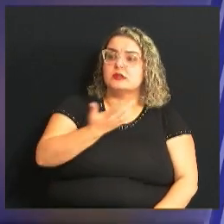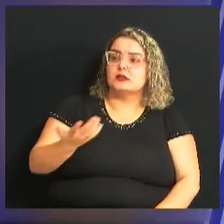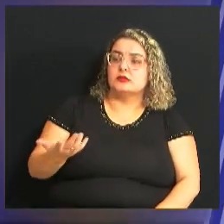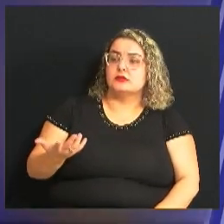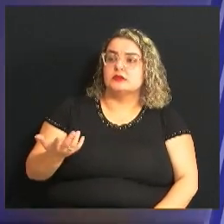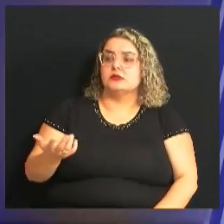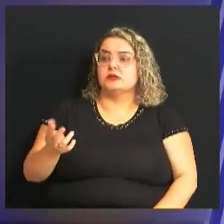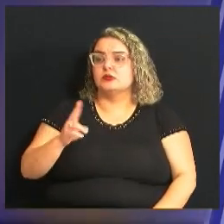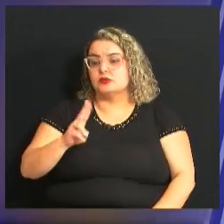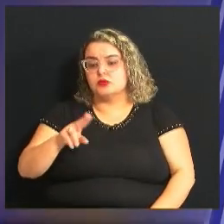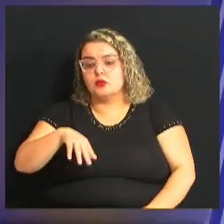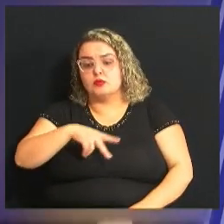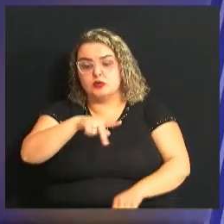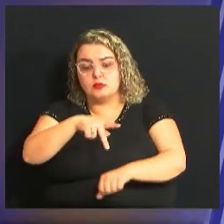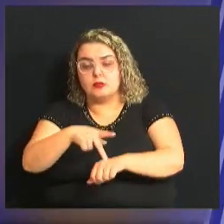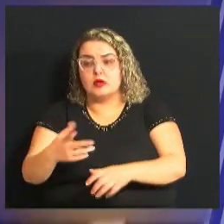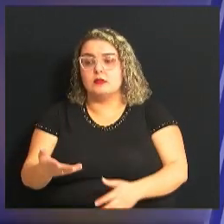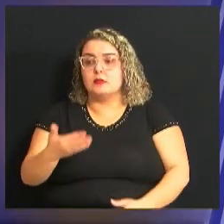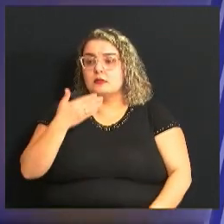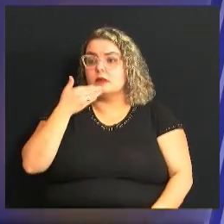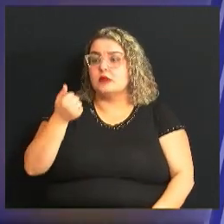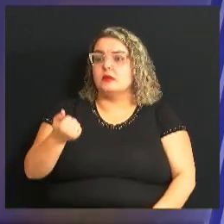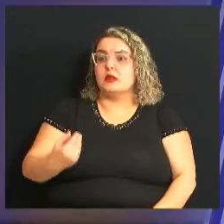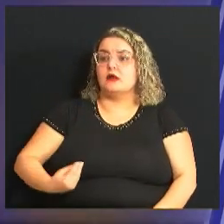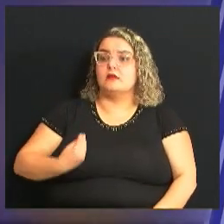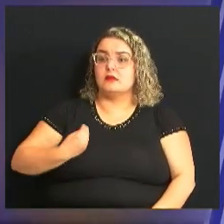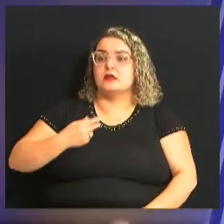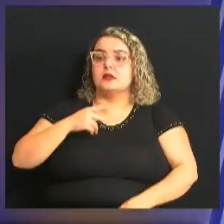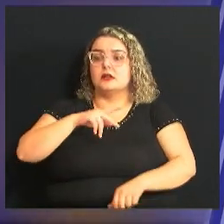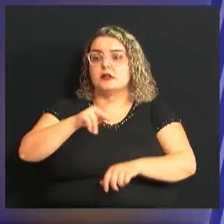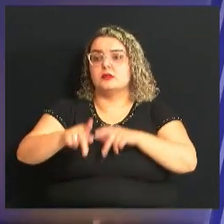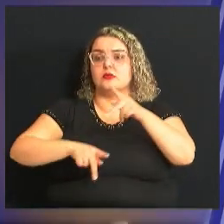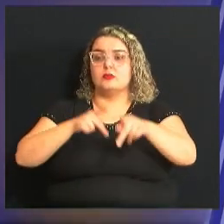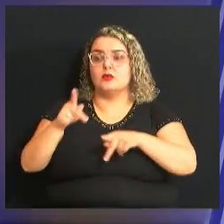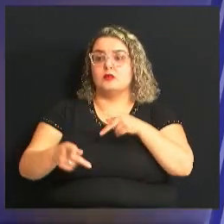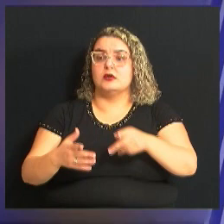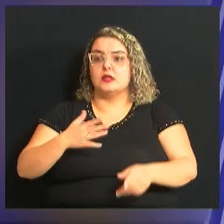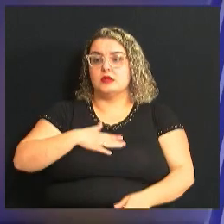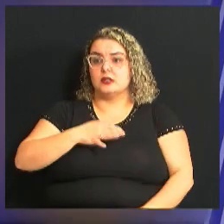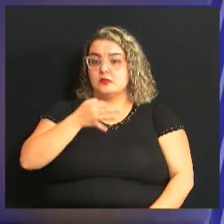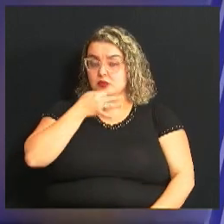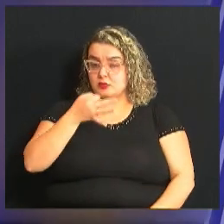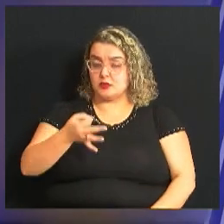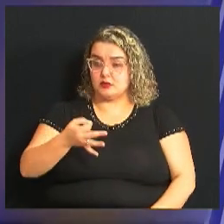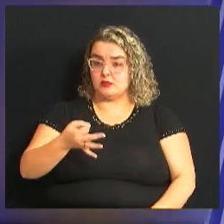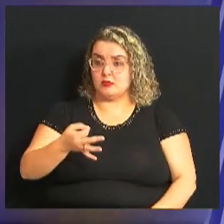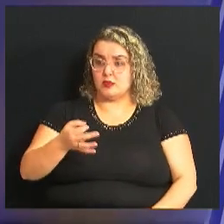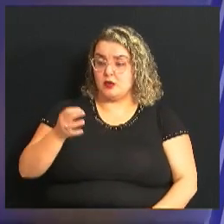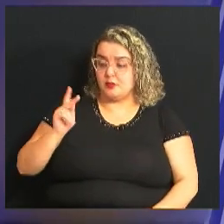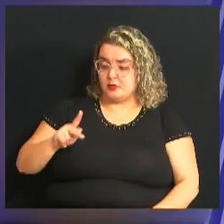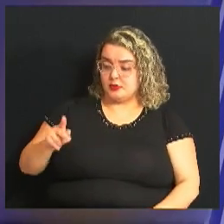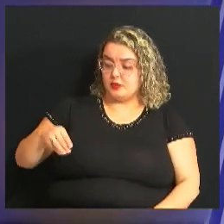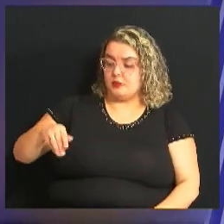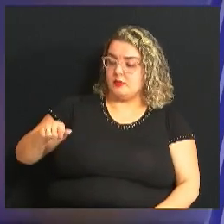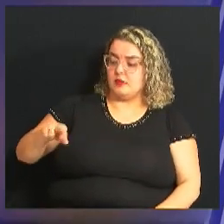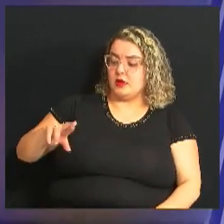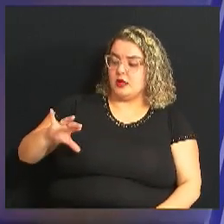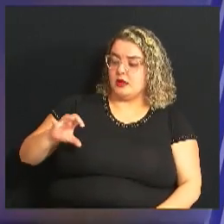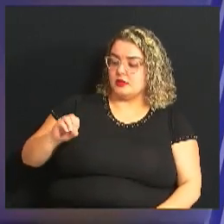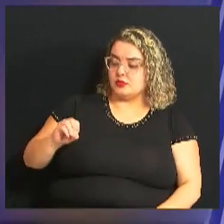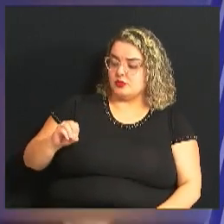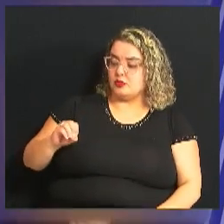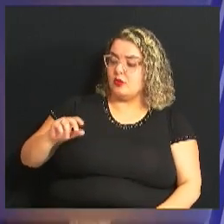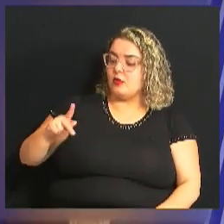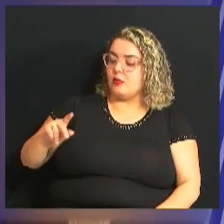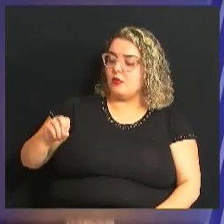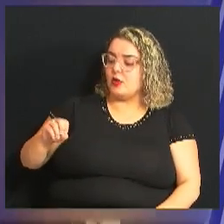país para melhorar a vida do povo. Porque, na minha opinião, caro professor Márcio Postman, a vida nossa e